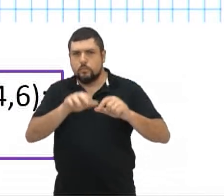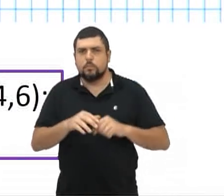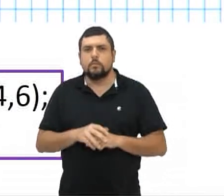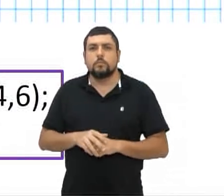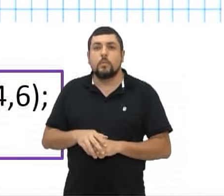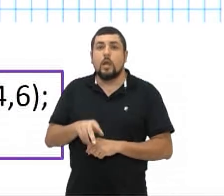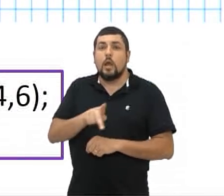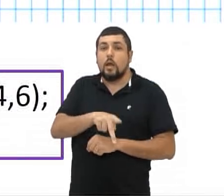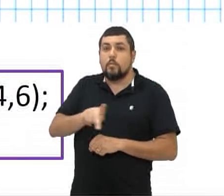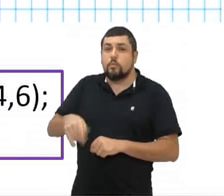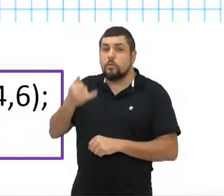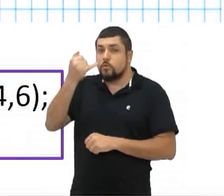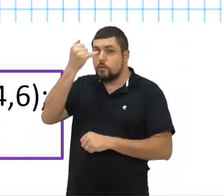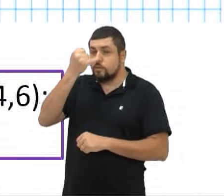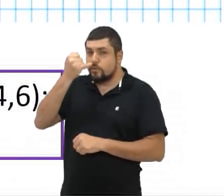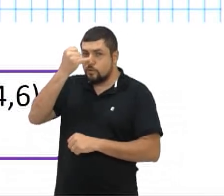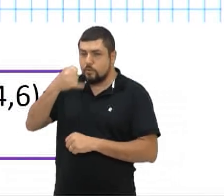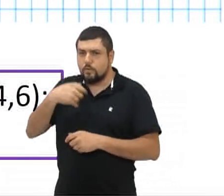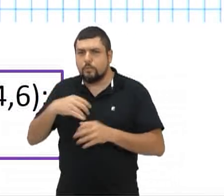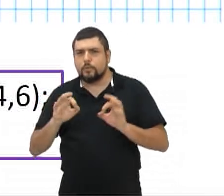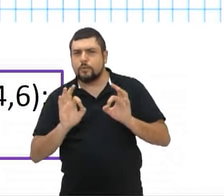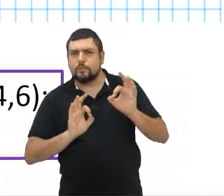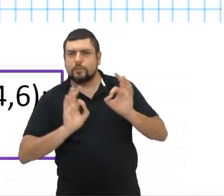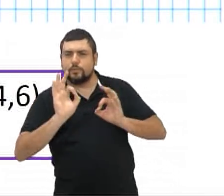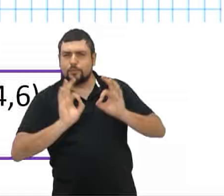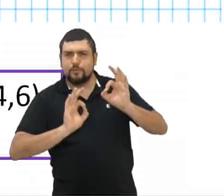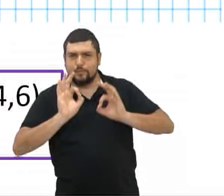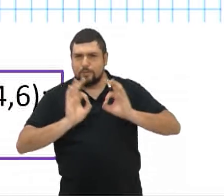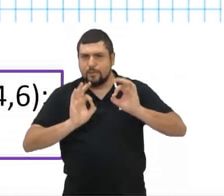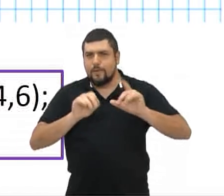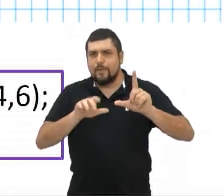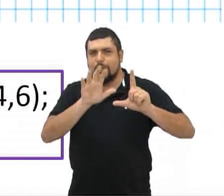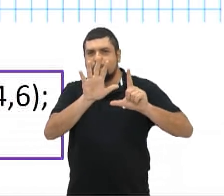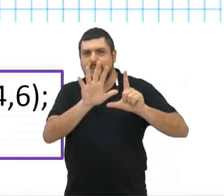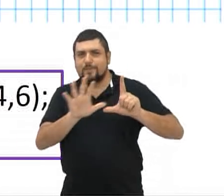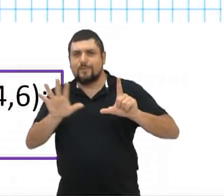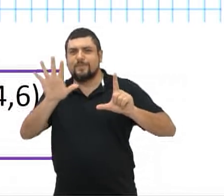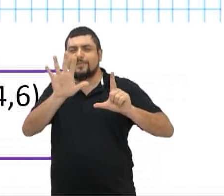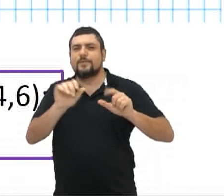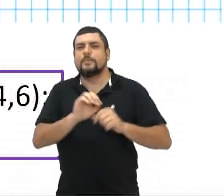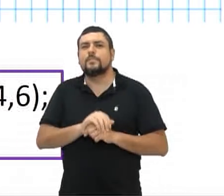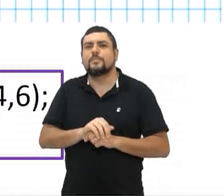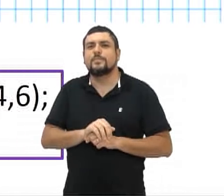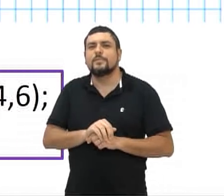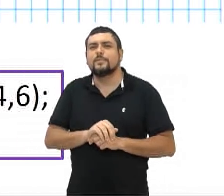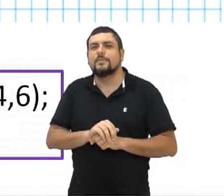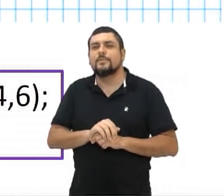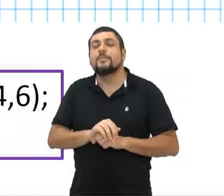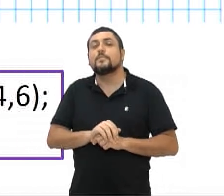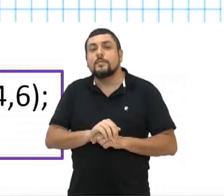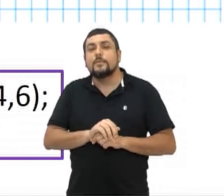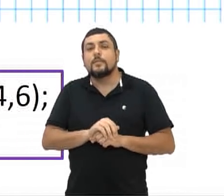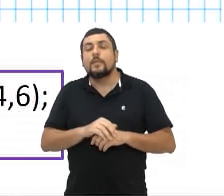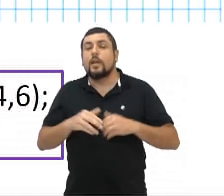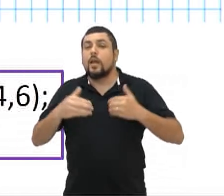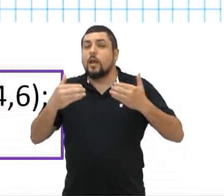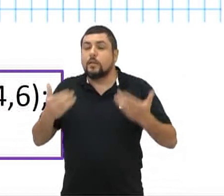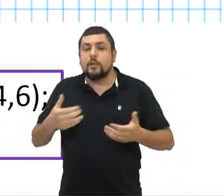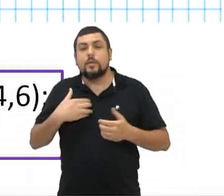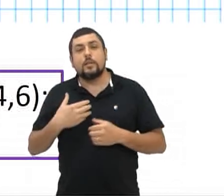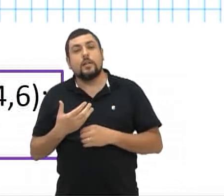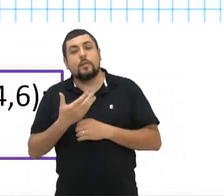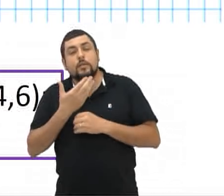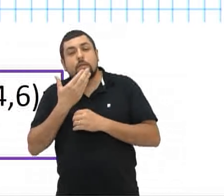Joana desenhou um polígono no primeiro quadrante do plano cartesiano. Em seguida, solicitou que